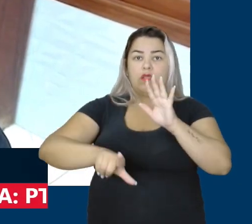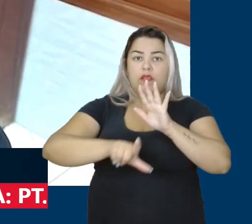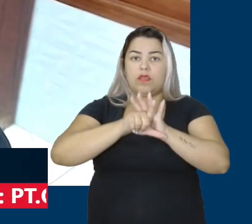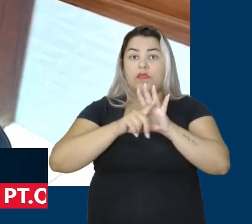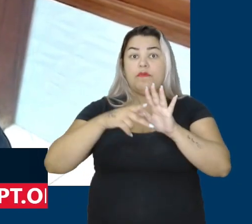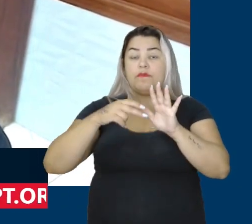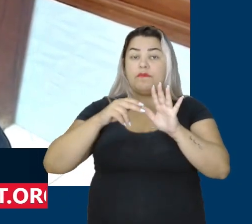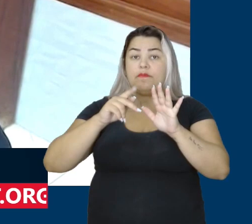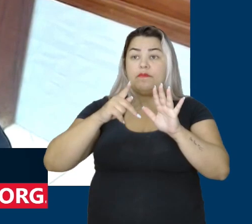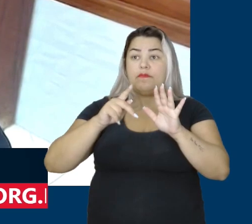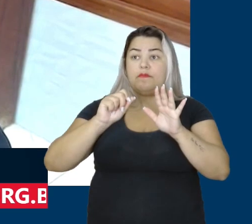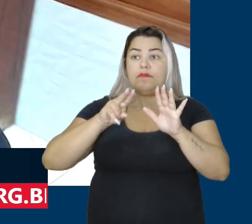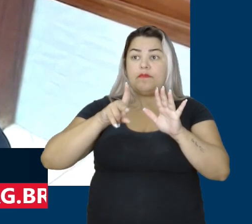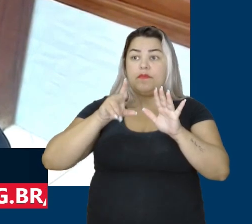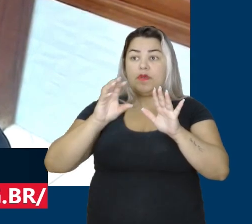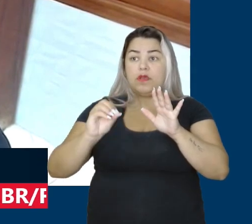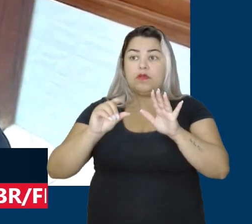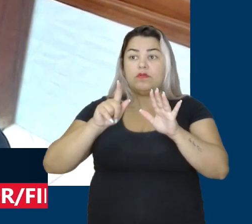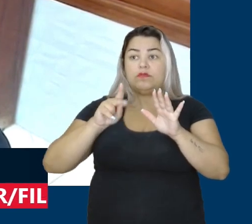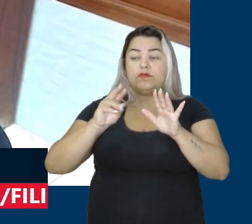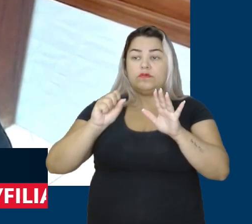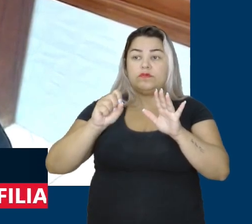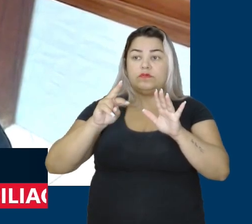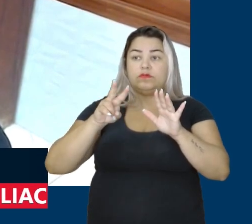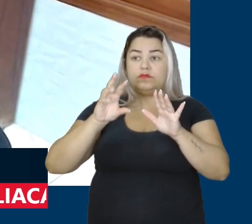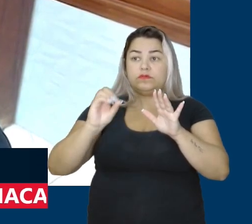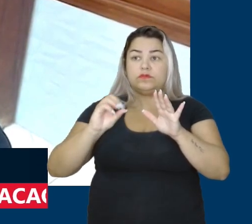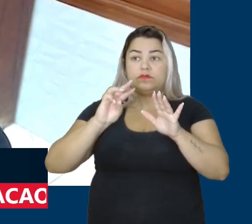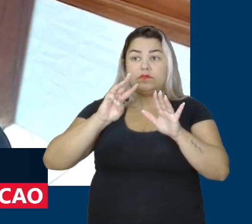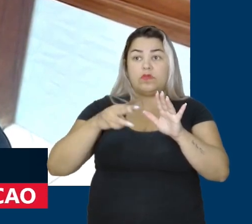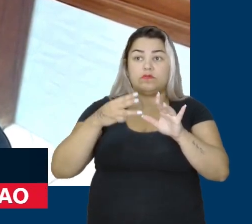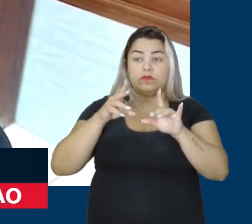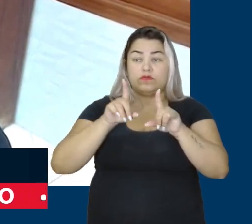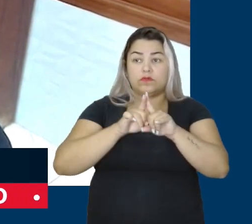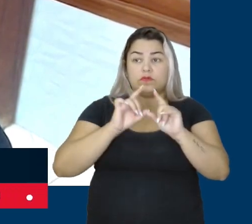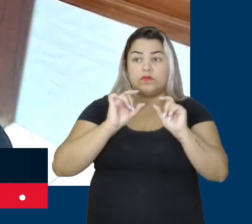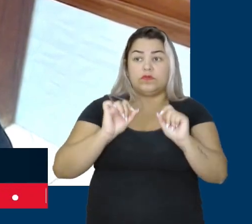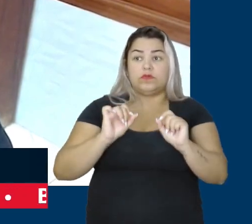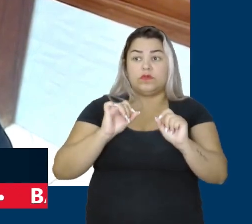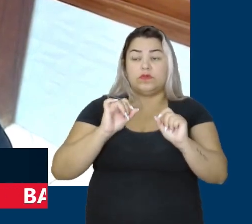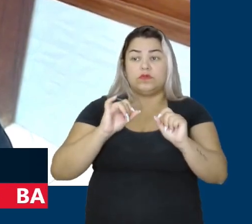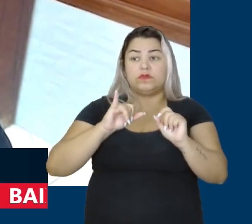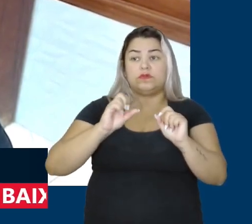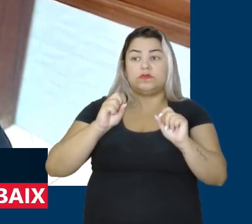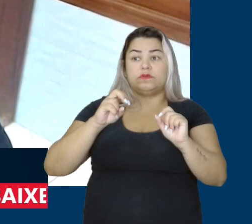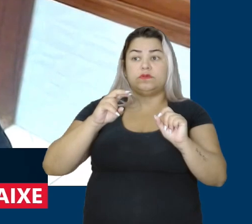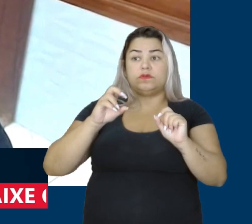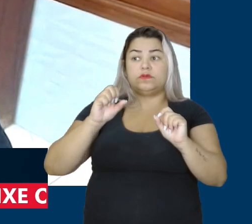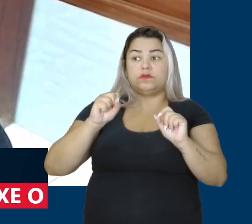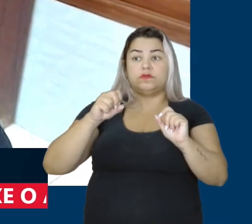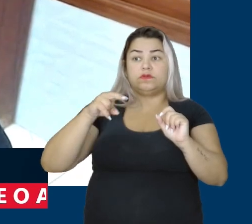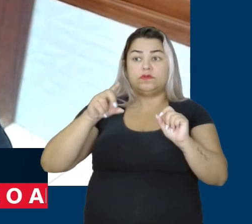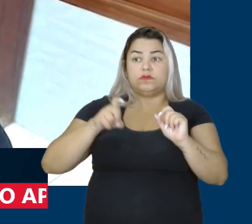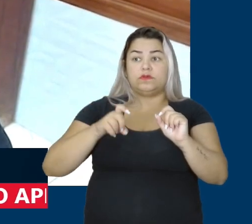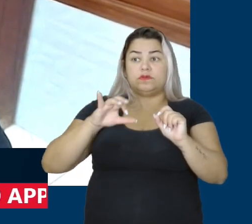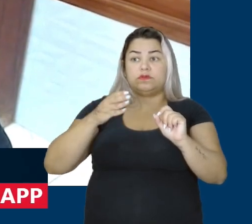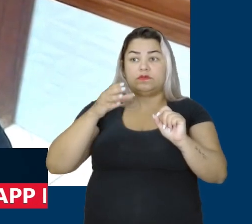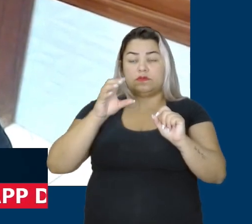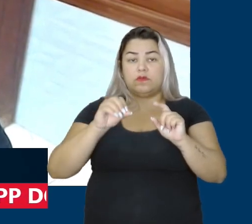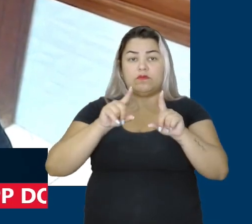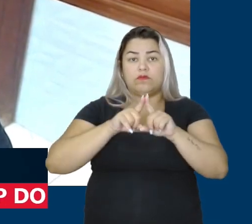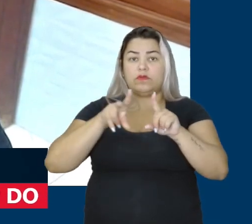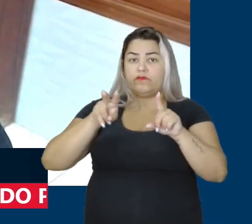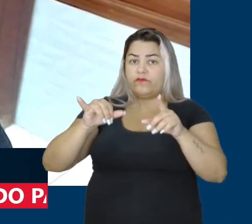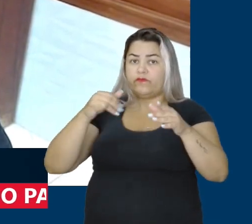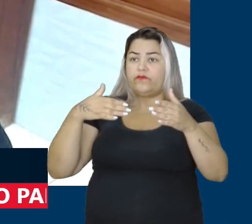bilhões, Lei Aldair Branco, 3 bilhões, isenção de imposto de renda, agora para 2.640 e vai